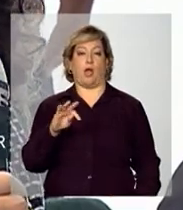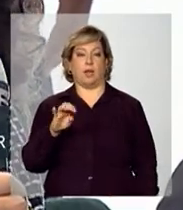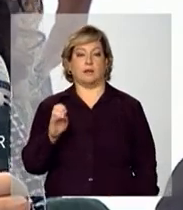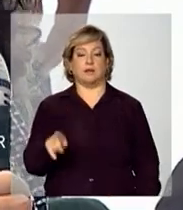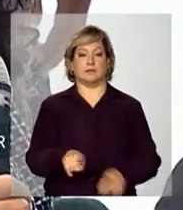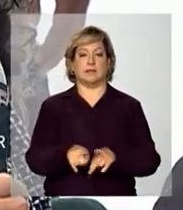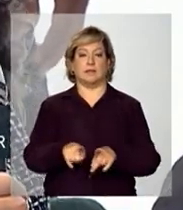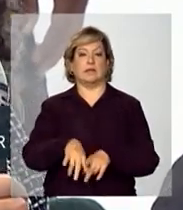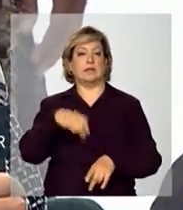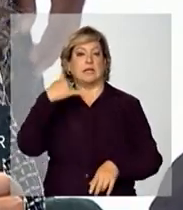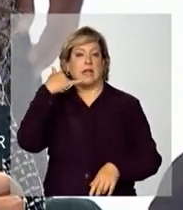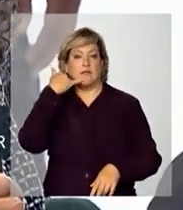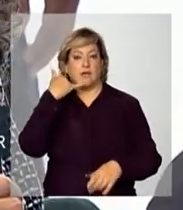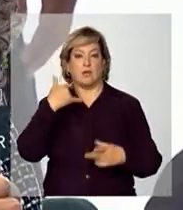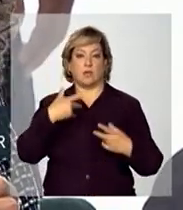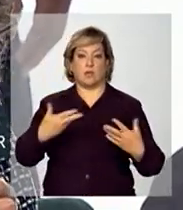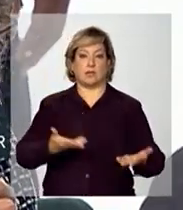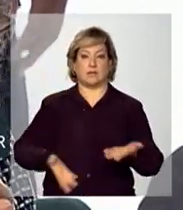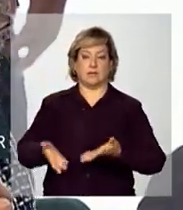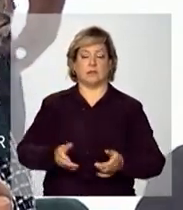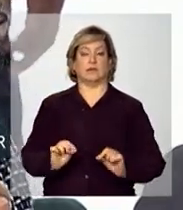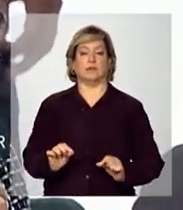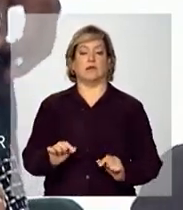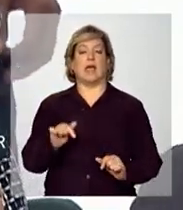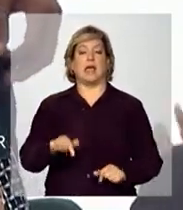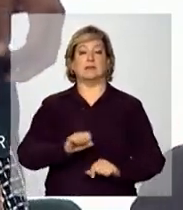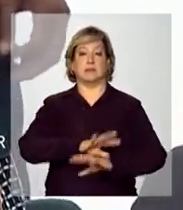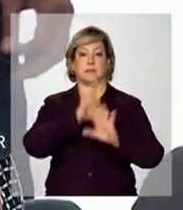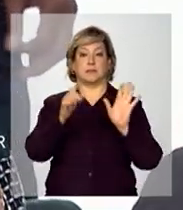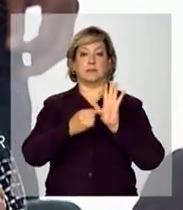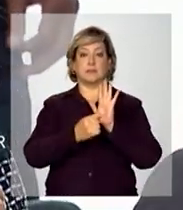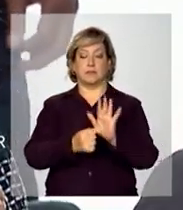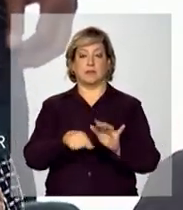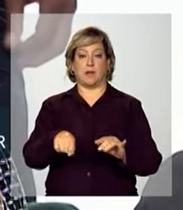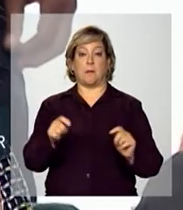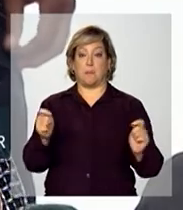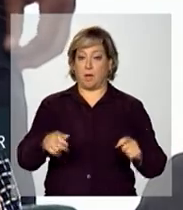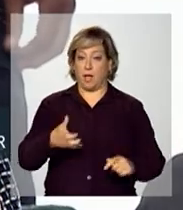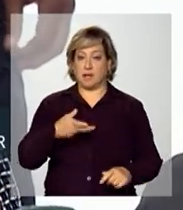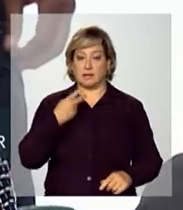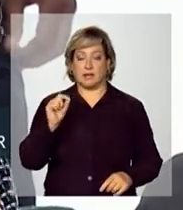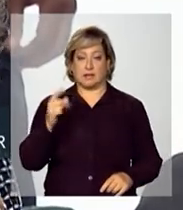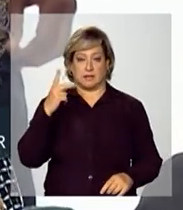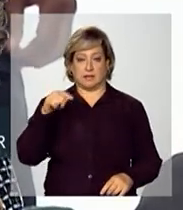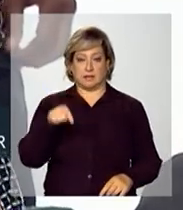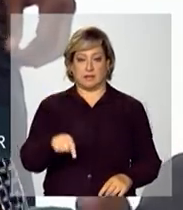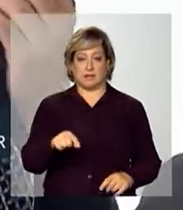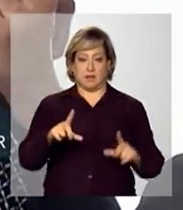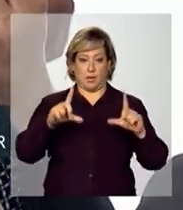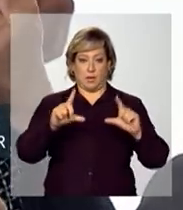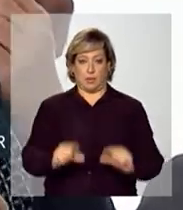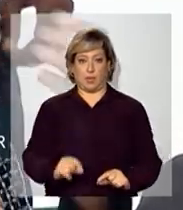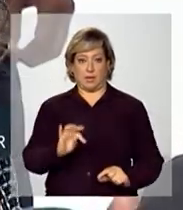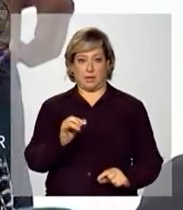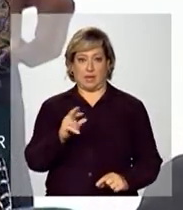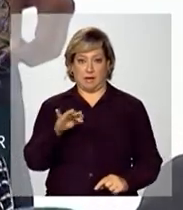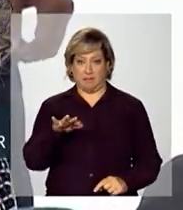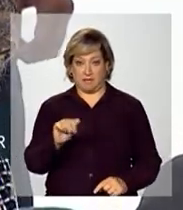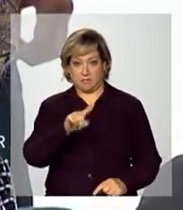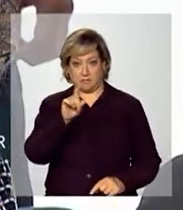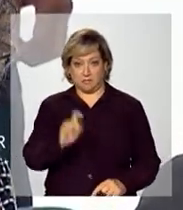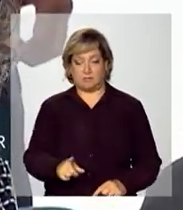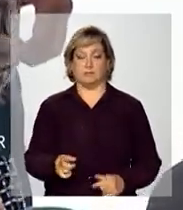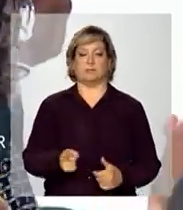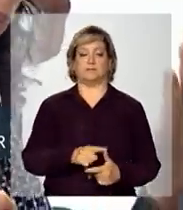telefonia essa maior transparência a partir de agora pode significar na prática para o consumidor queda de Tarifa a minha outra